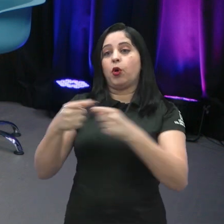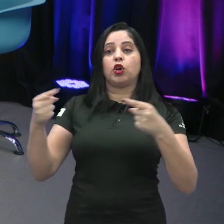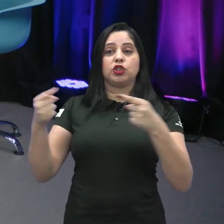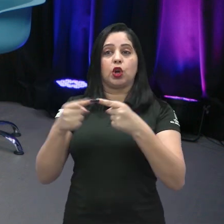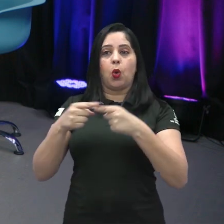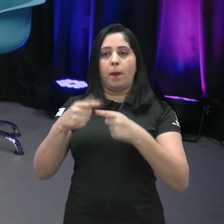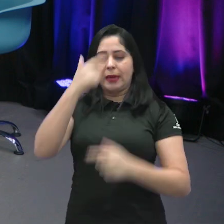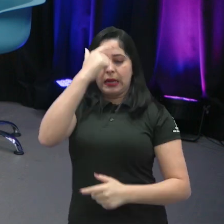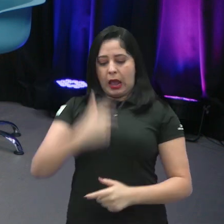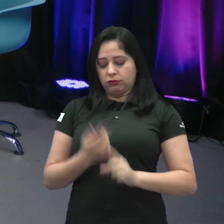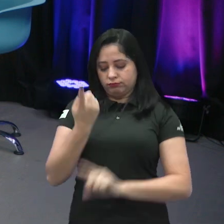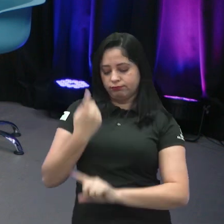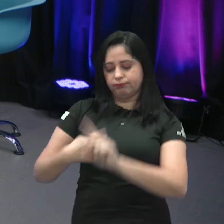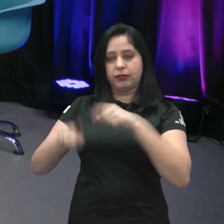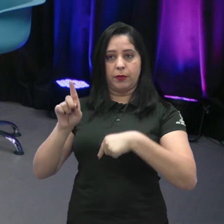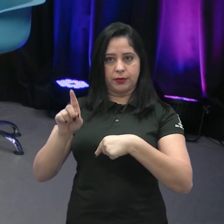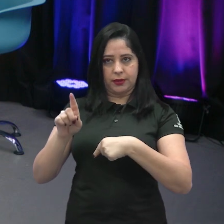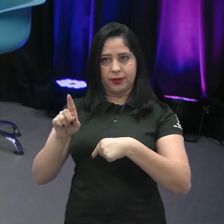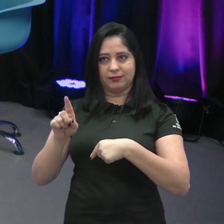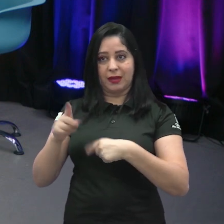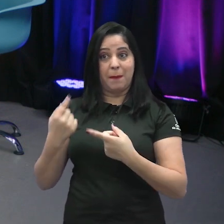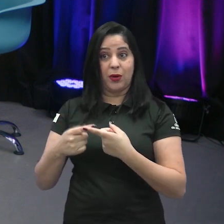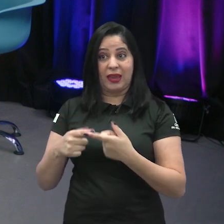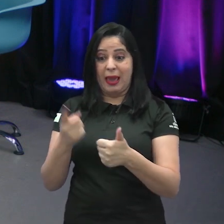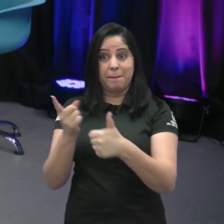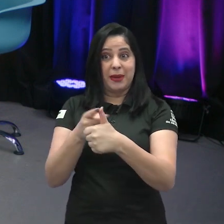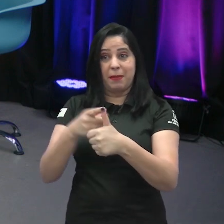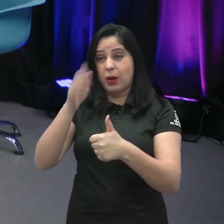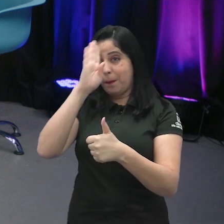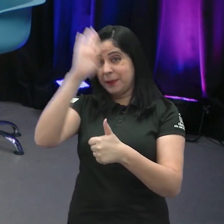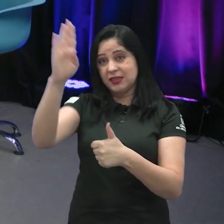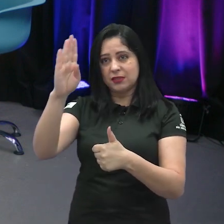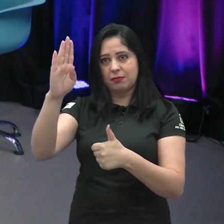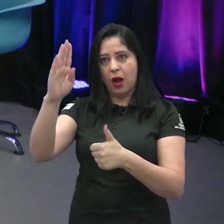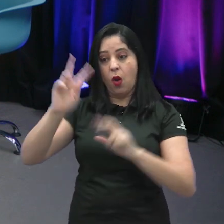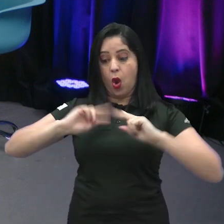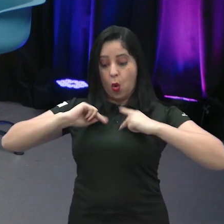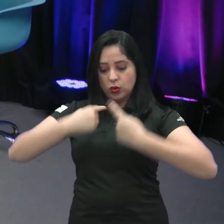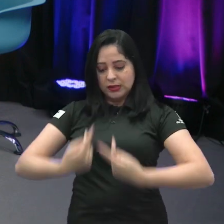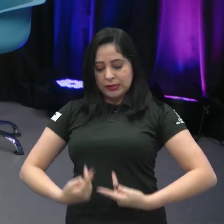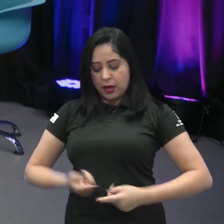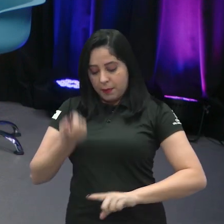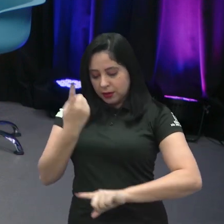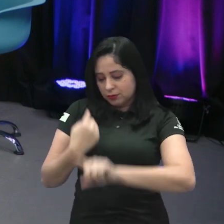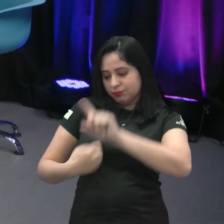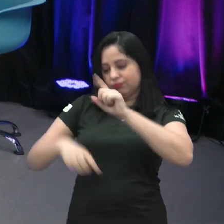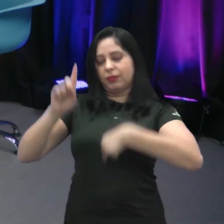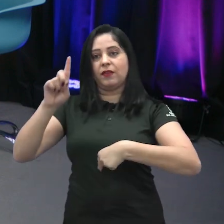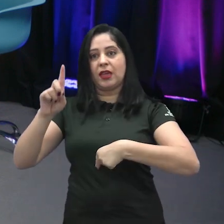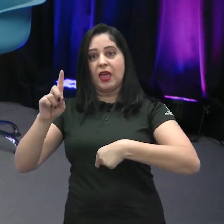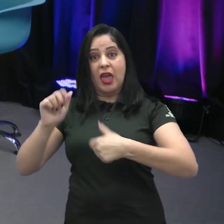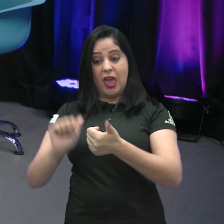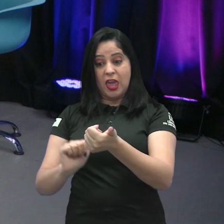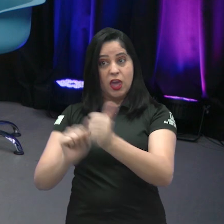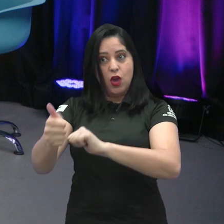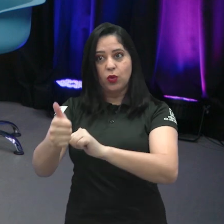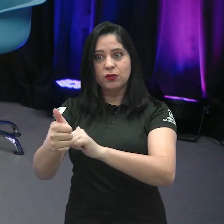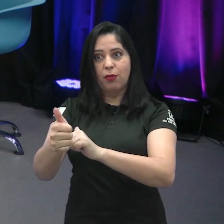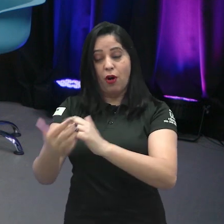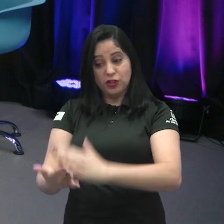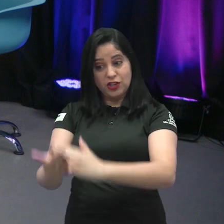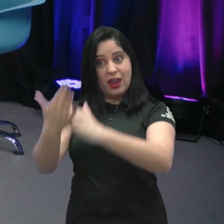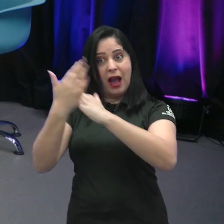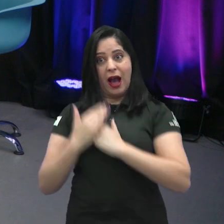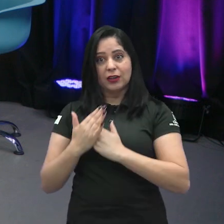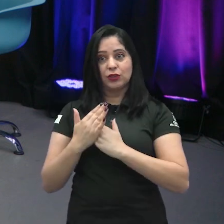a gente acredita que o primeiro passo é a gente se melhorar como pessoa. E a atividade física, ela traz outra energia para a nossa vida e